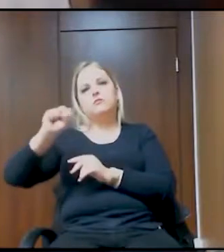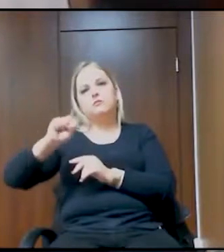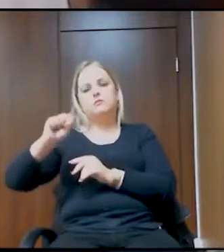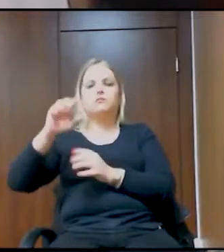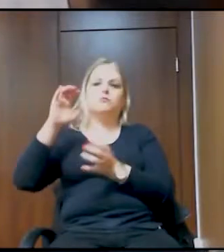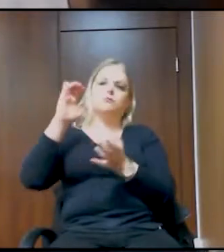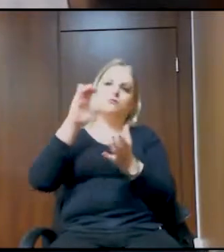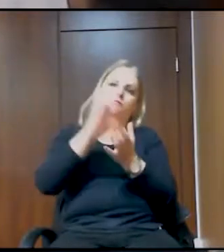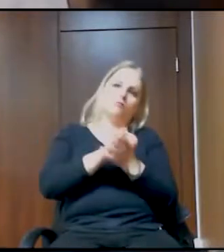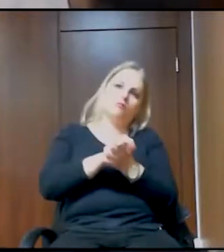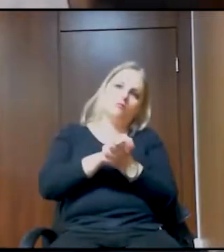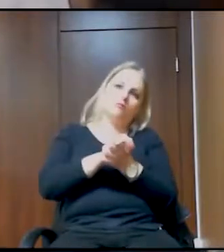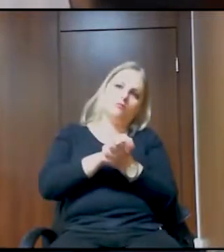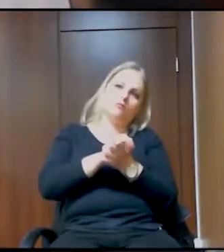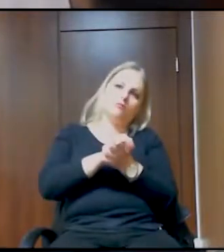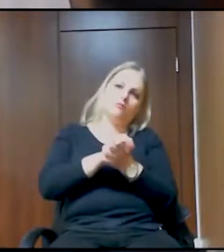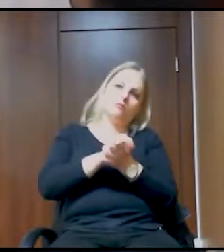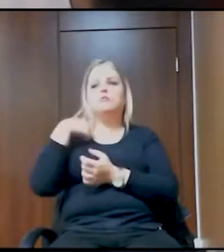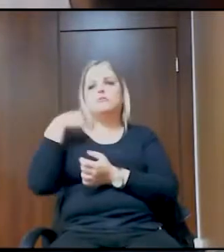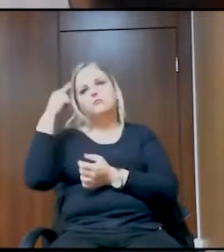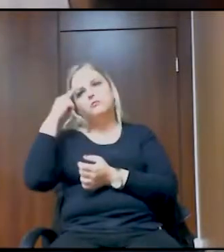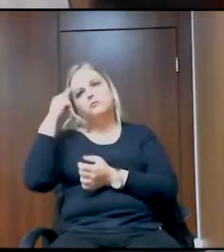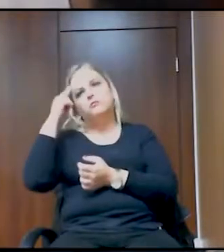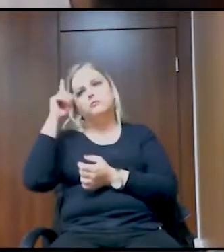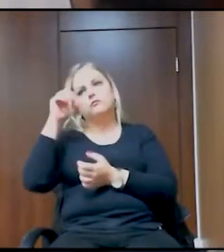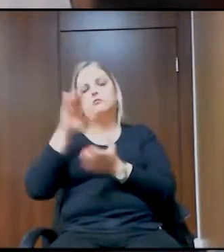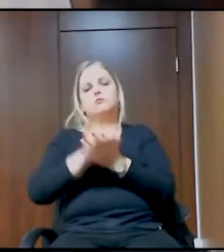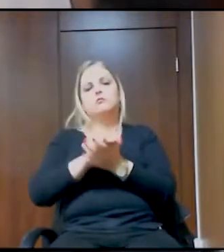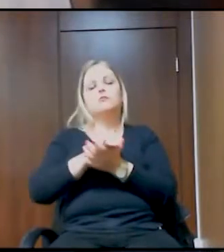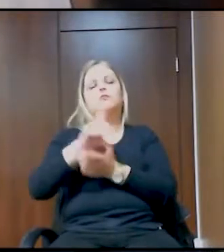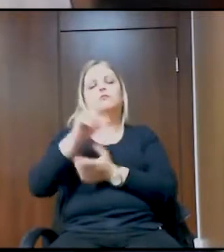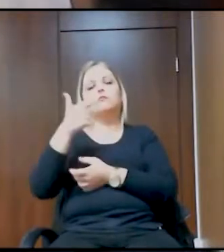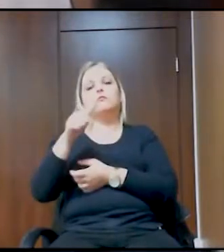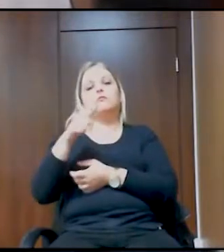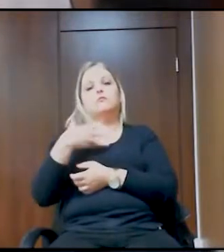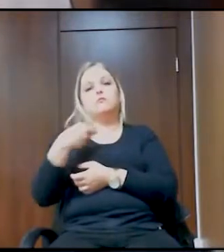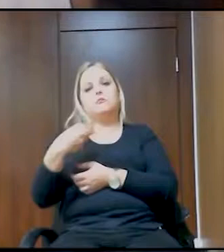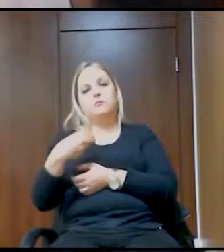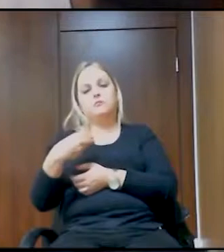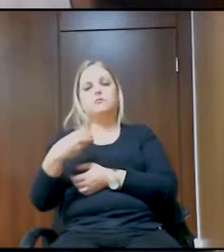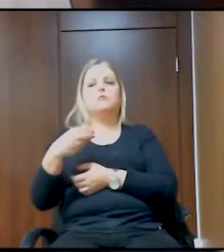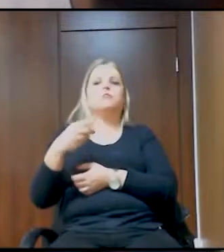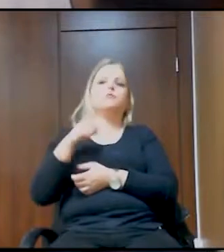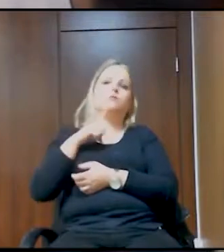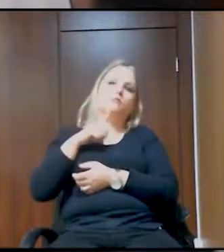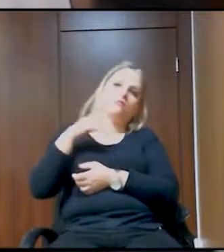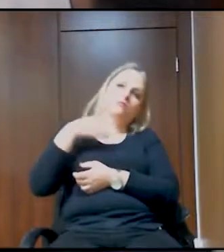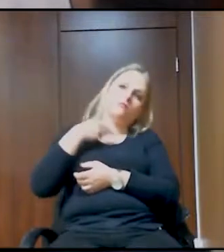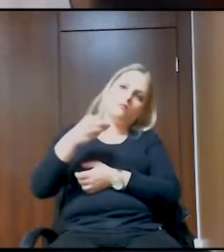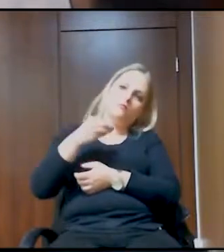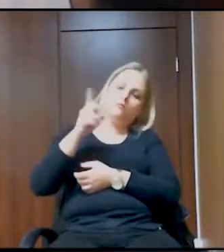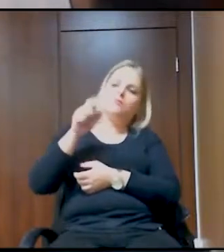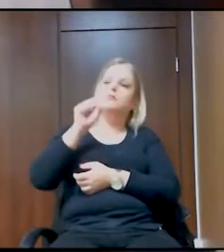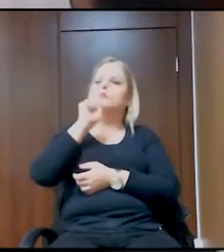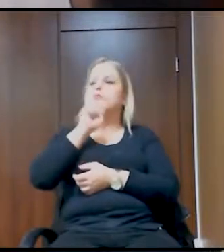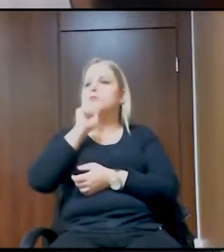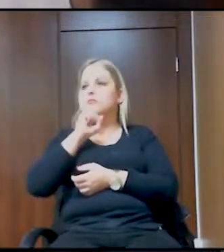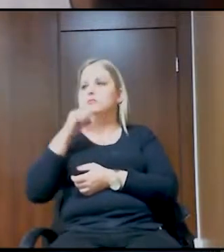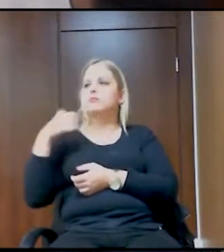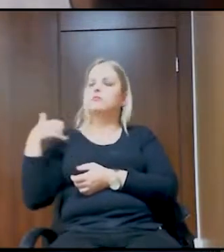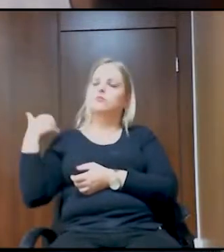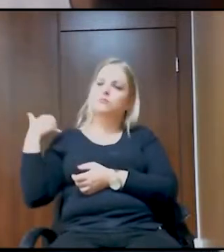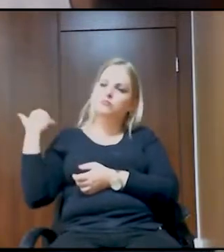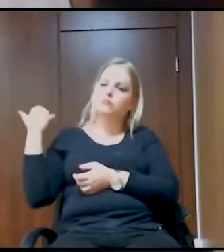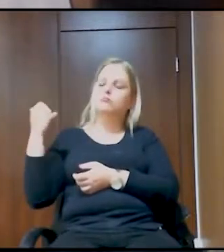casais, pensar para os casais sem filhos, com filho, pensar para os idosos, para os deficientes